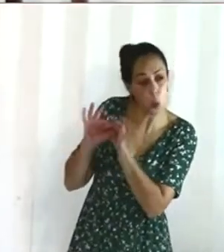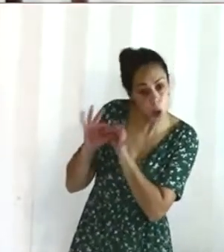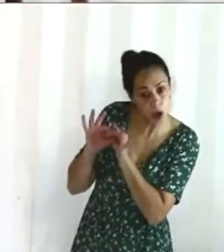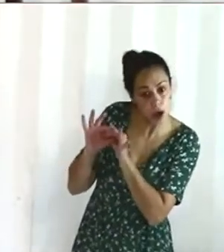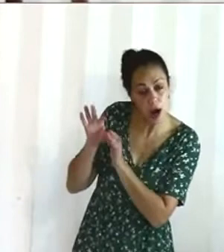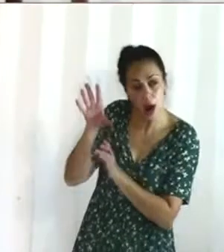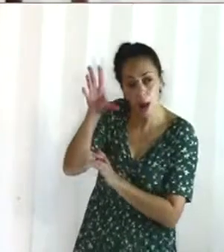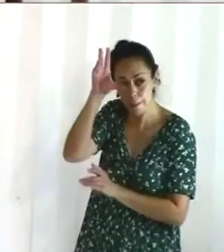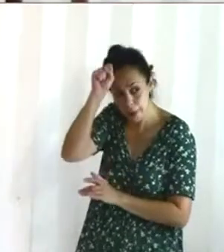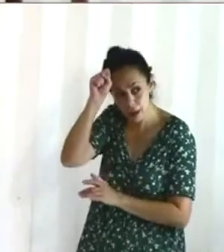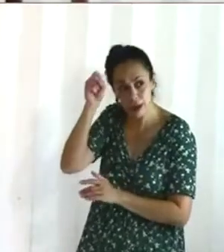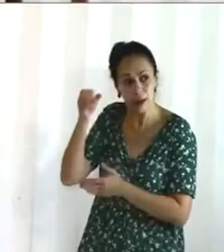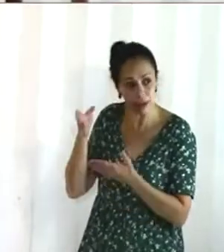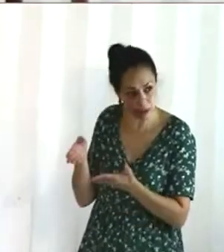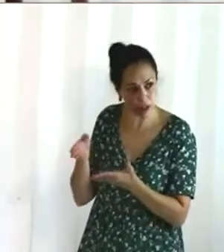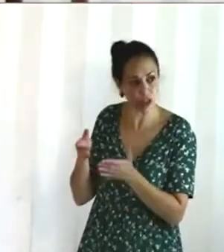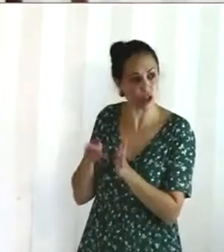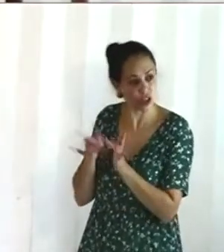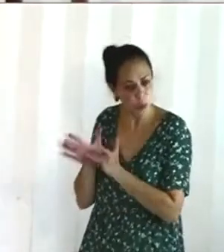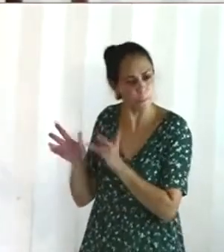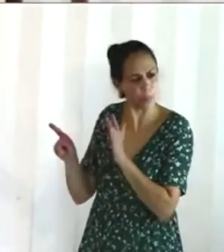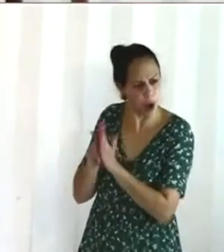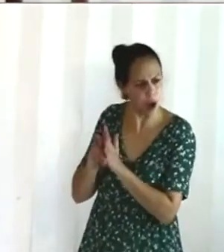visão. Ele viu,